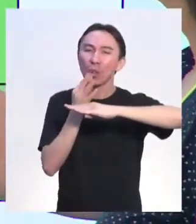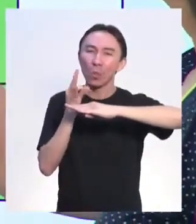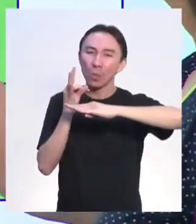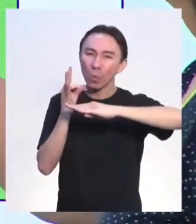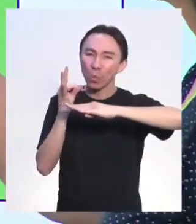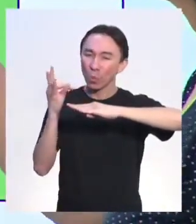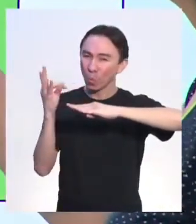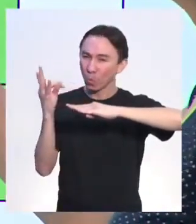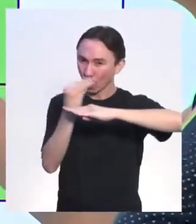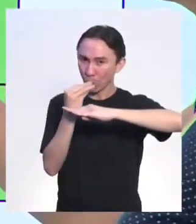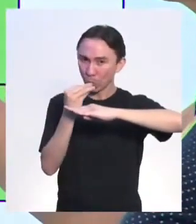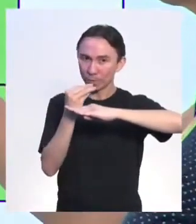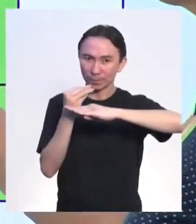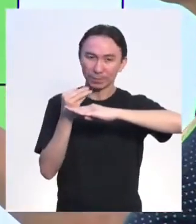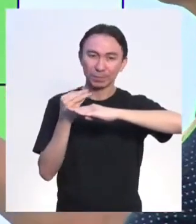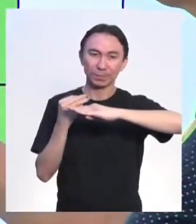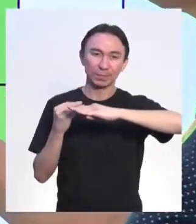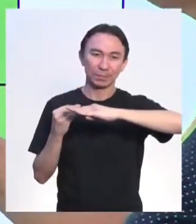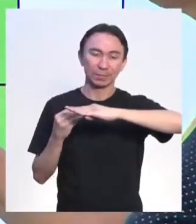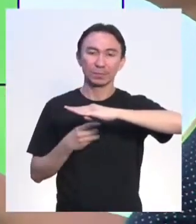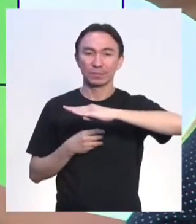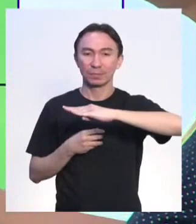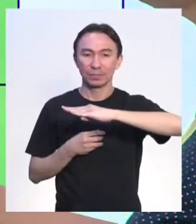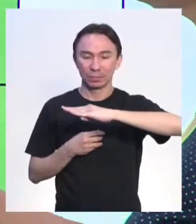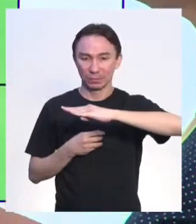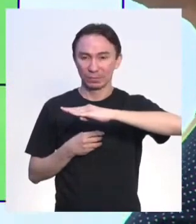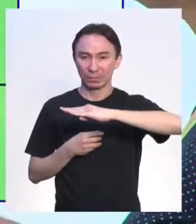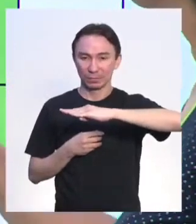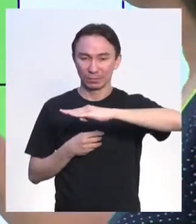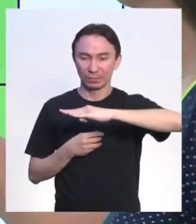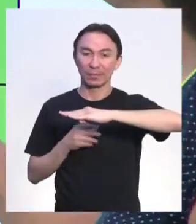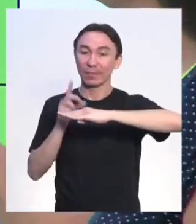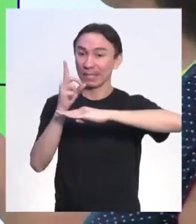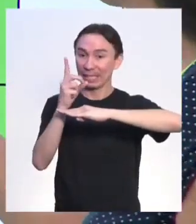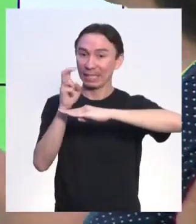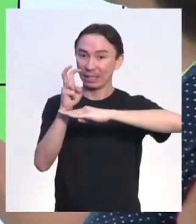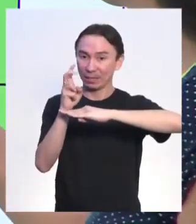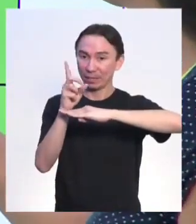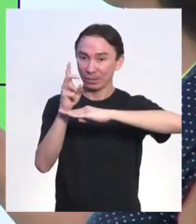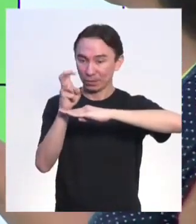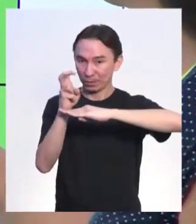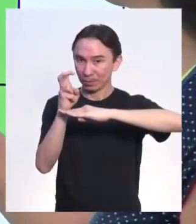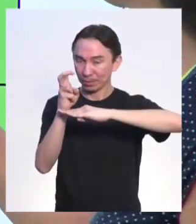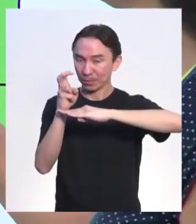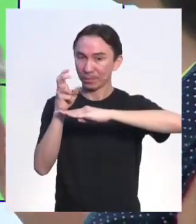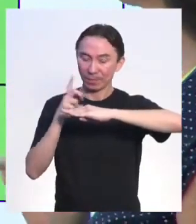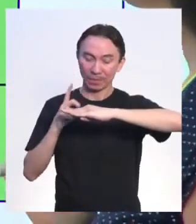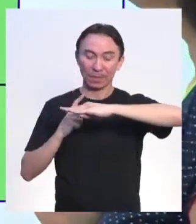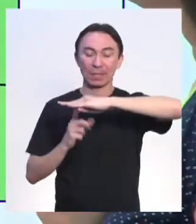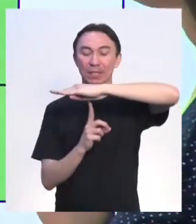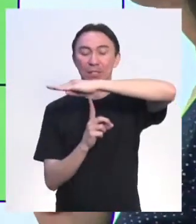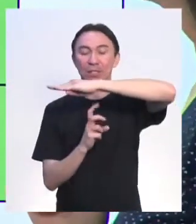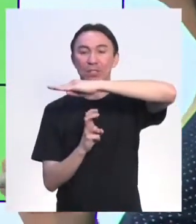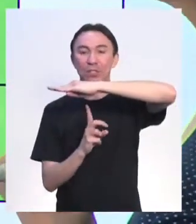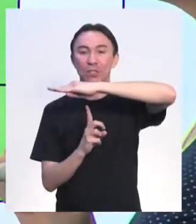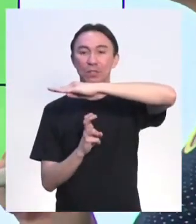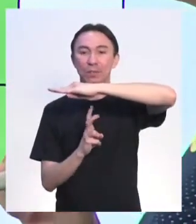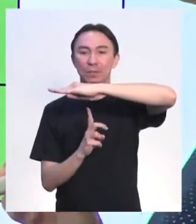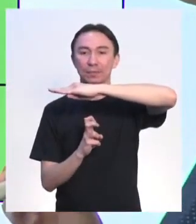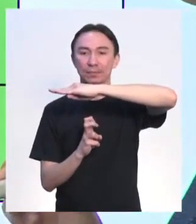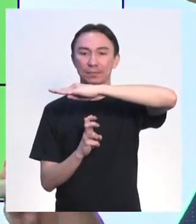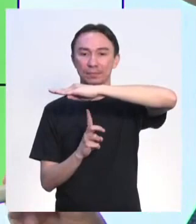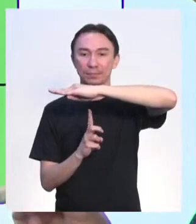temos 3, 6, 9, 12, 15. Então, o denominador é 15.